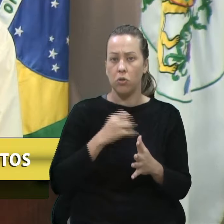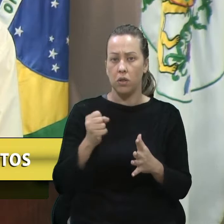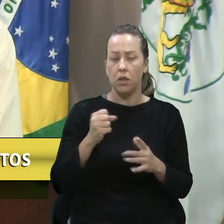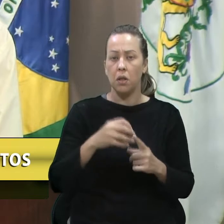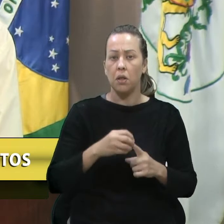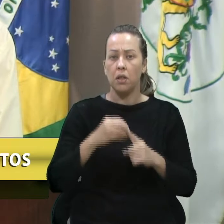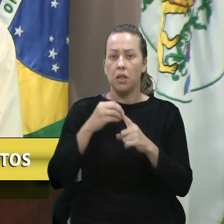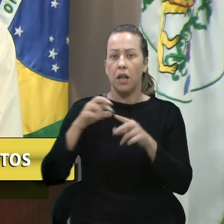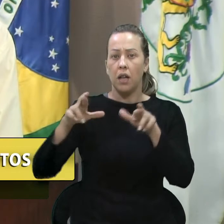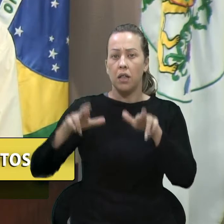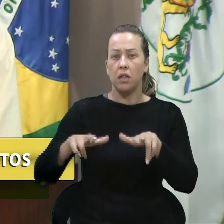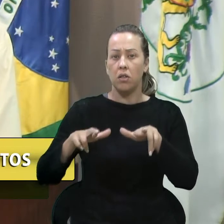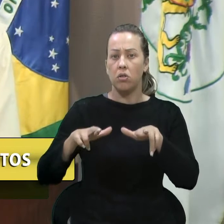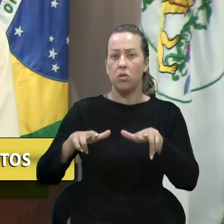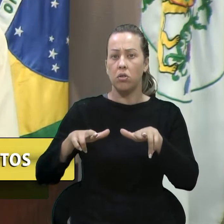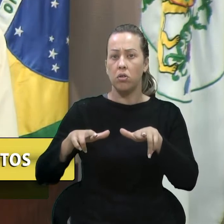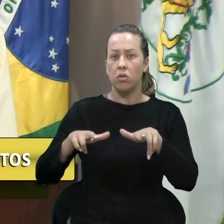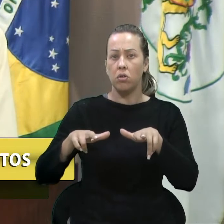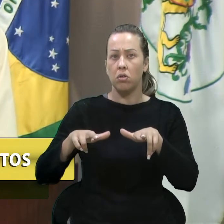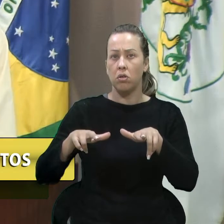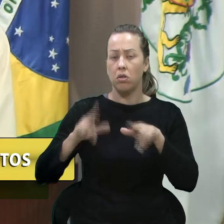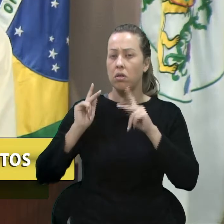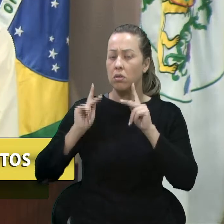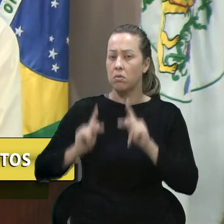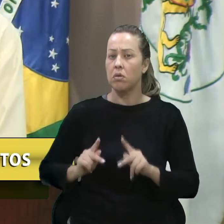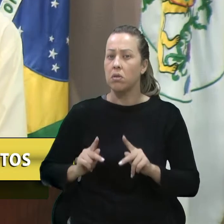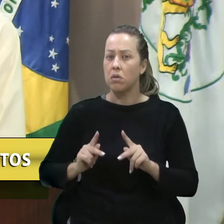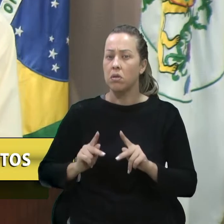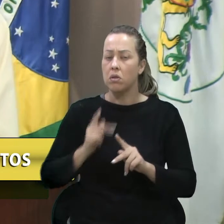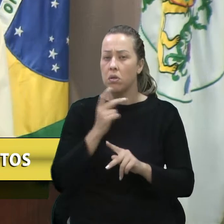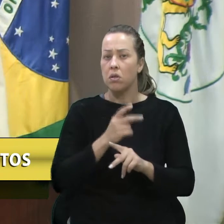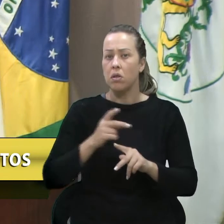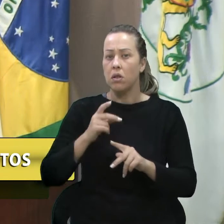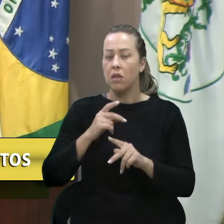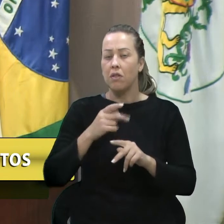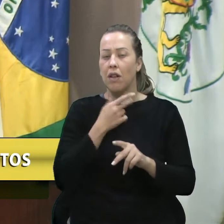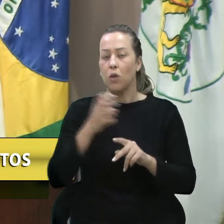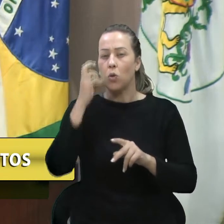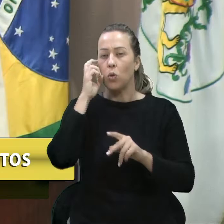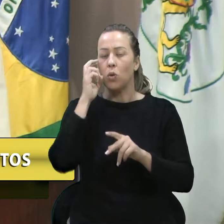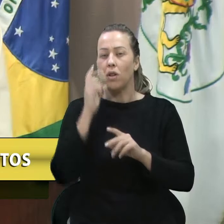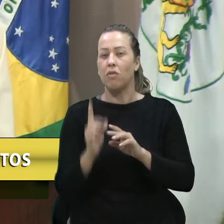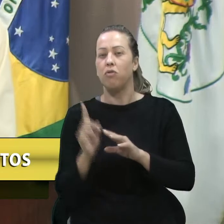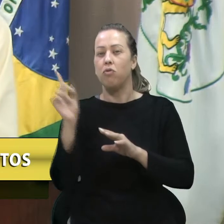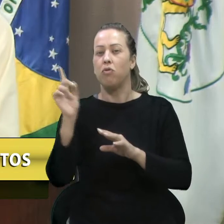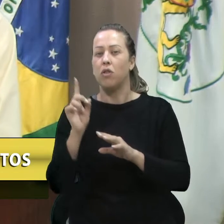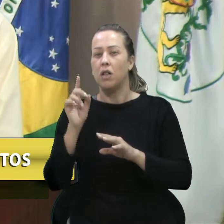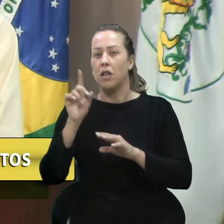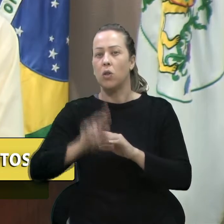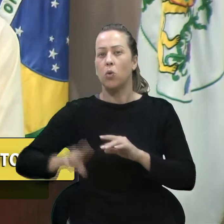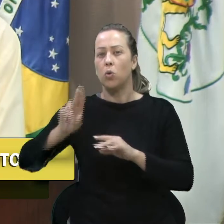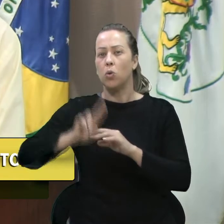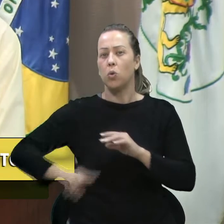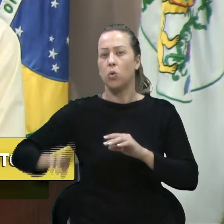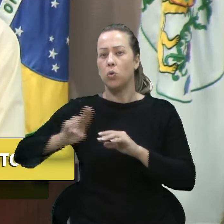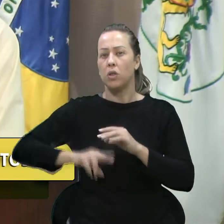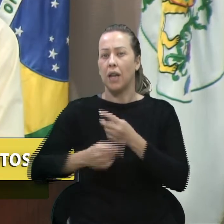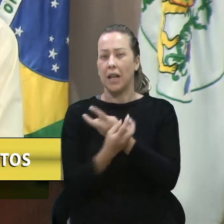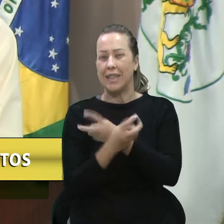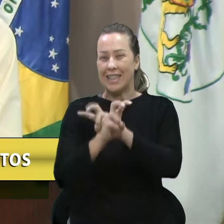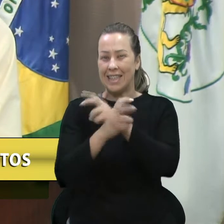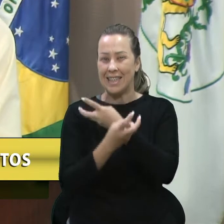principalmente na região aqui do pessoal da cultura do fumo, devido ao uso abusivo de agrotóxicos,